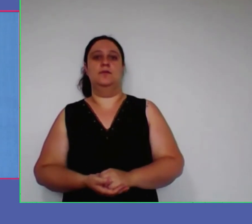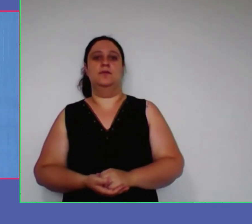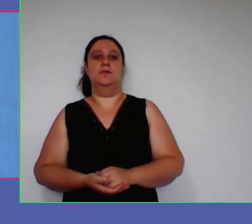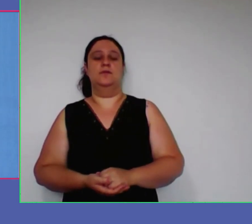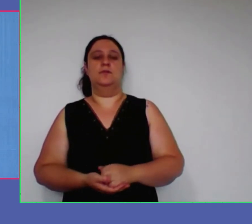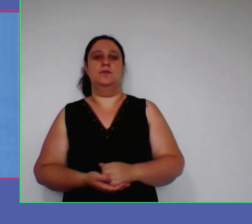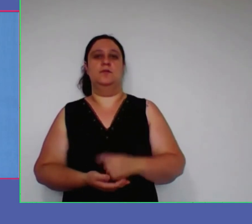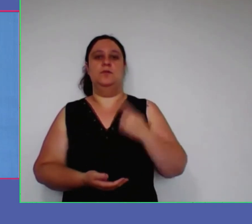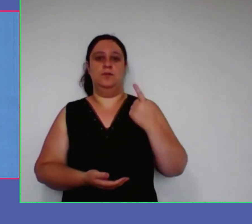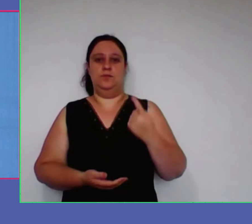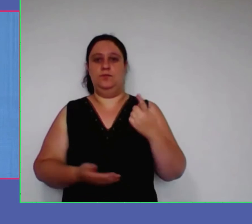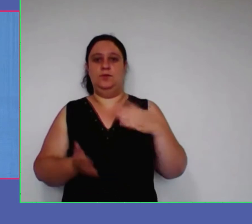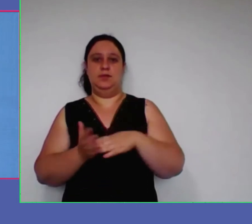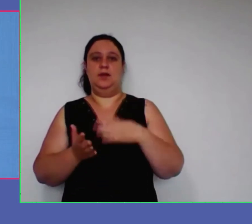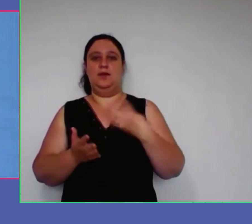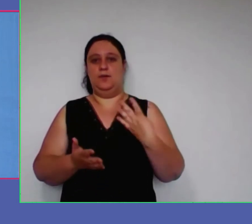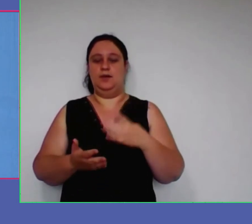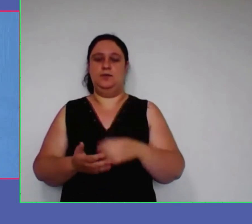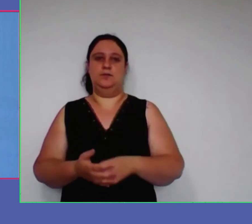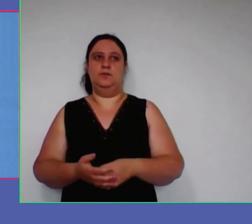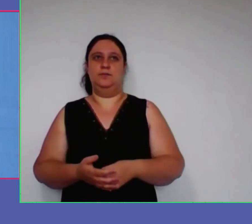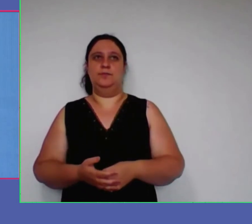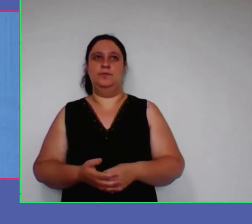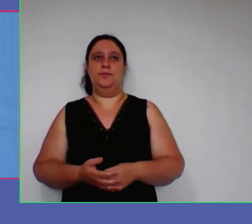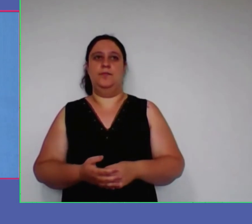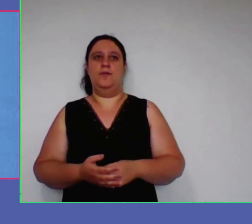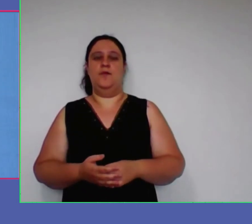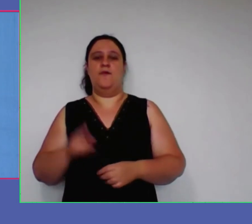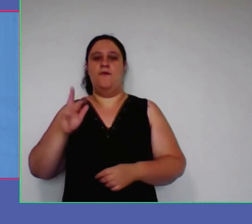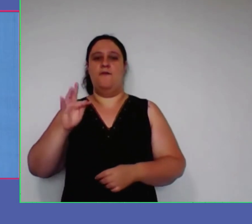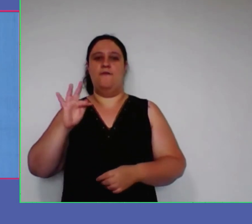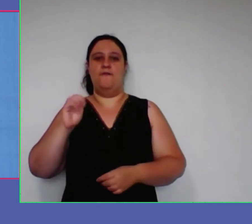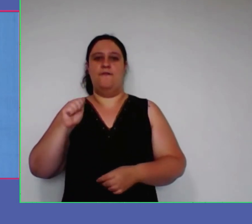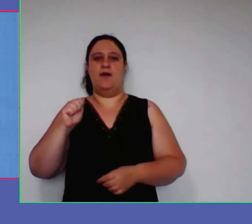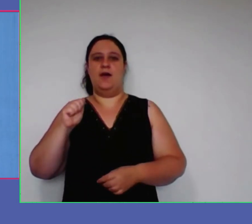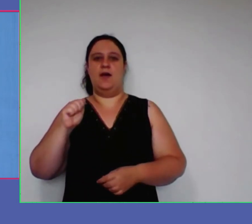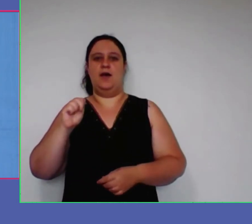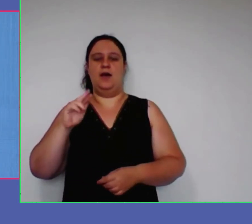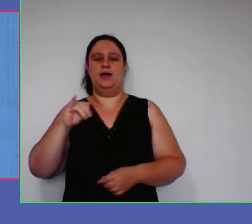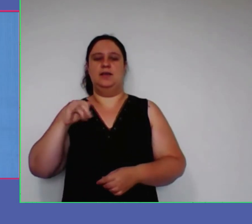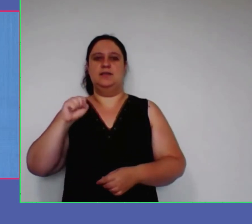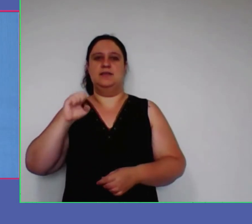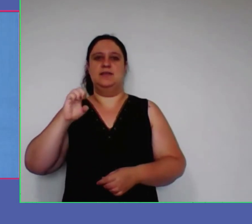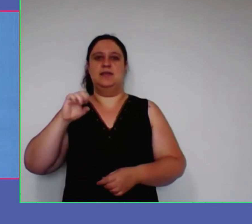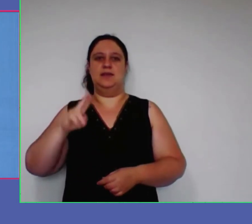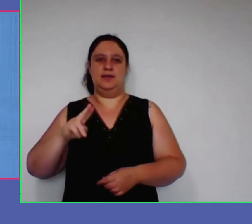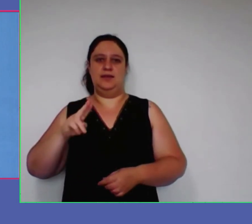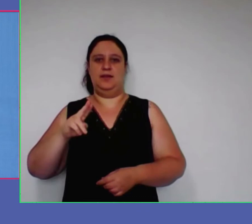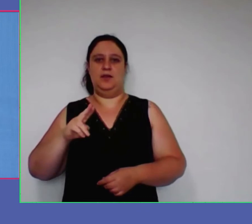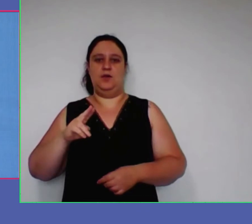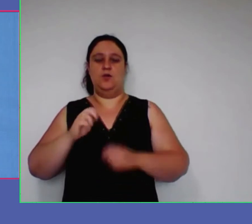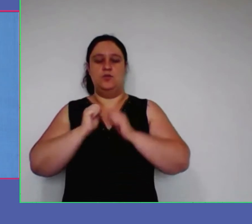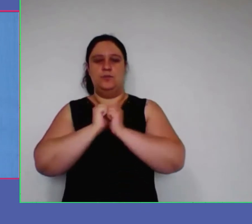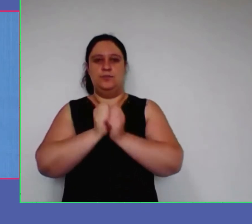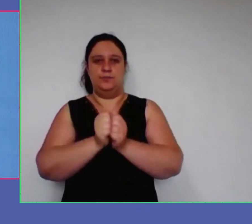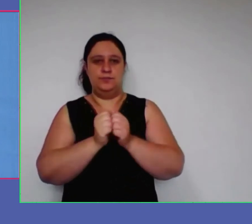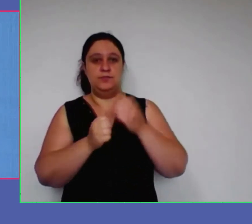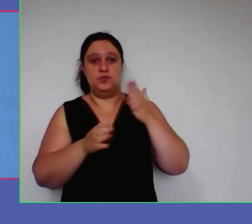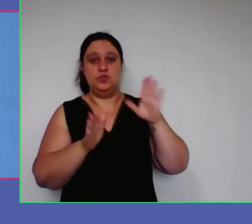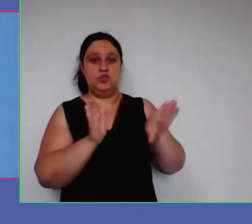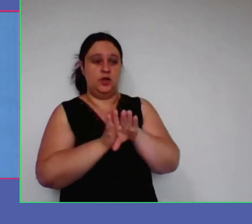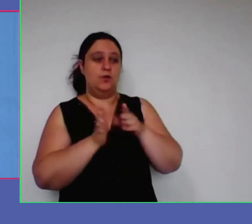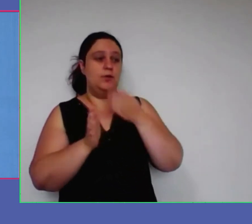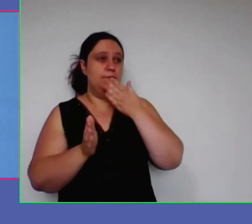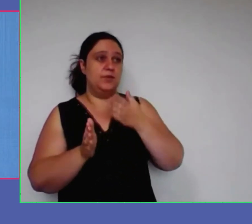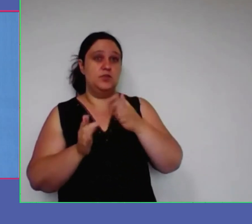Aproximando-se os fariseus e os saduceus, tentando-o, pediram-lhe que se mostrasse um sinal vindo do céu, não é isso? Ele, porém, lhes respondeu: